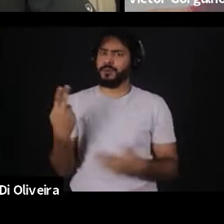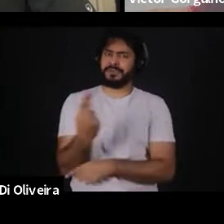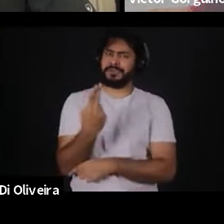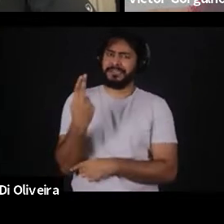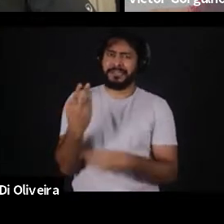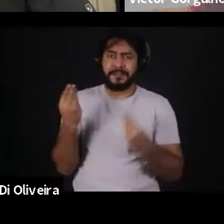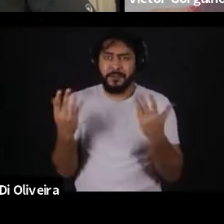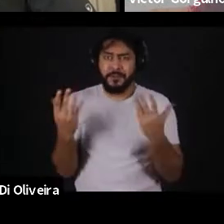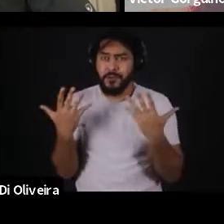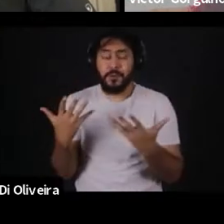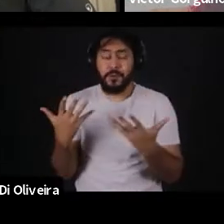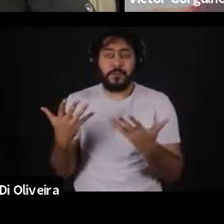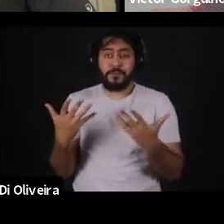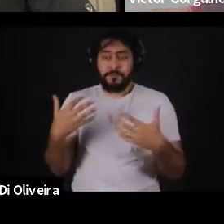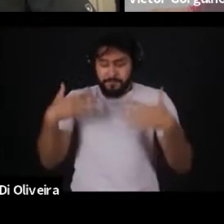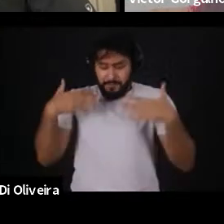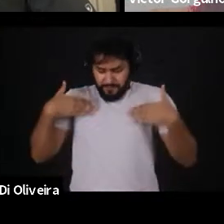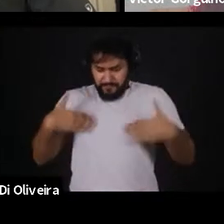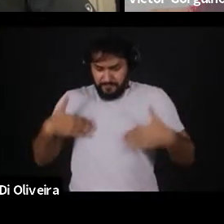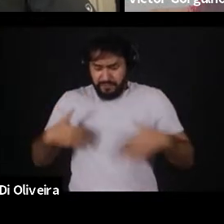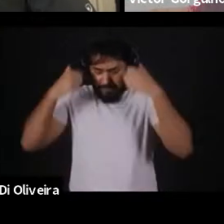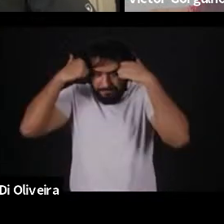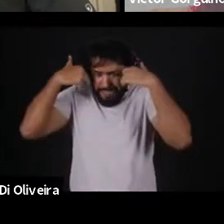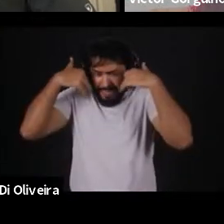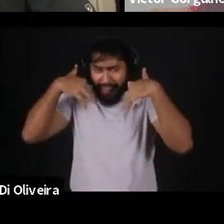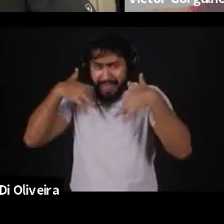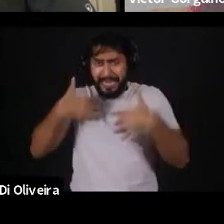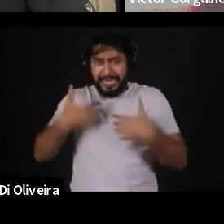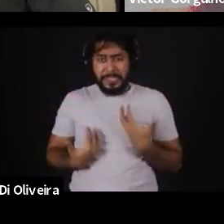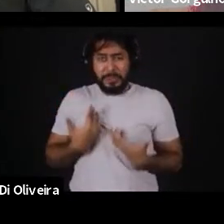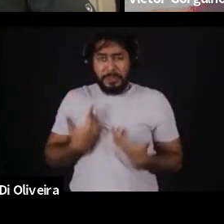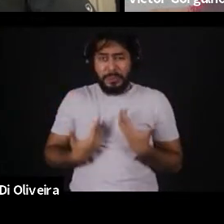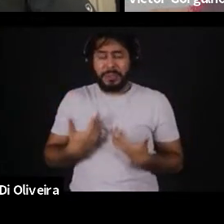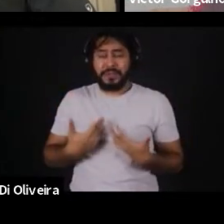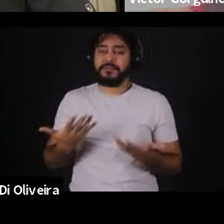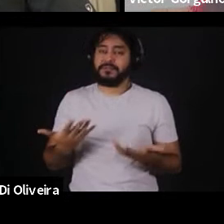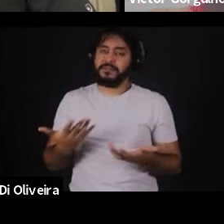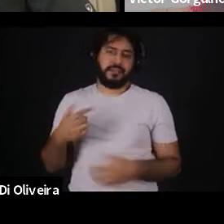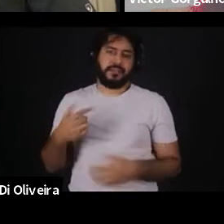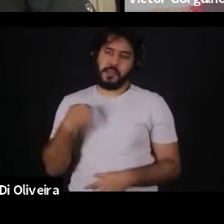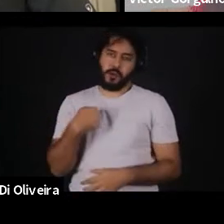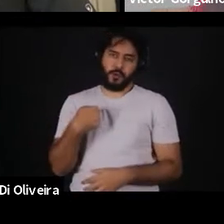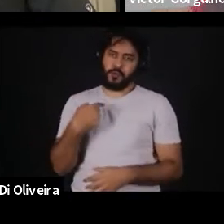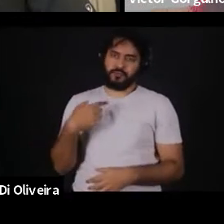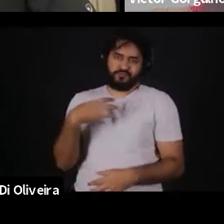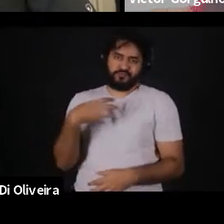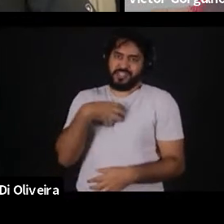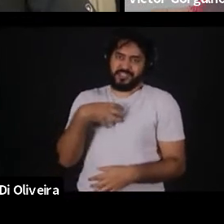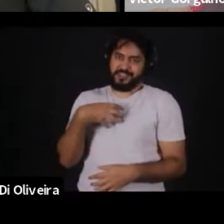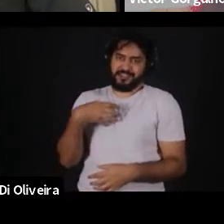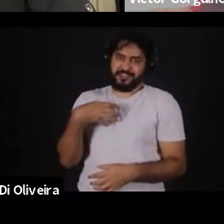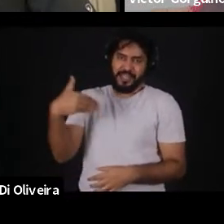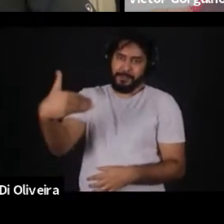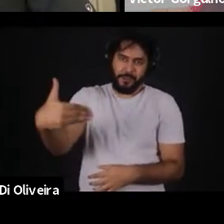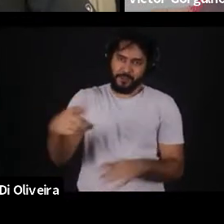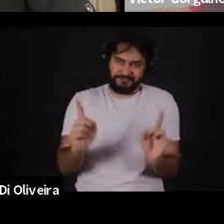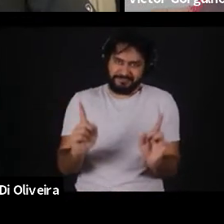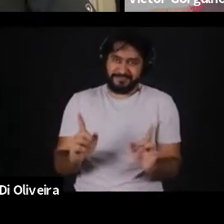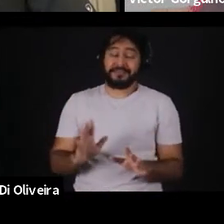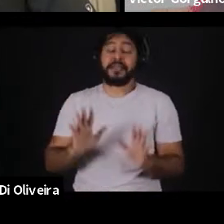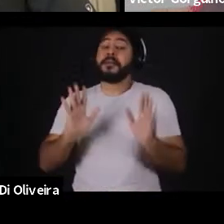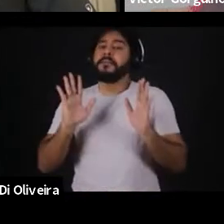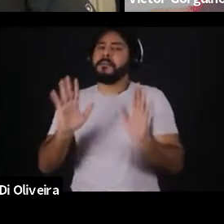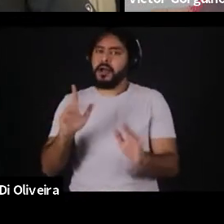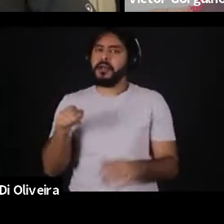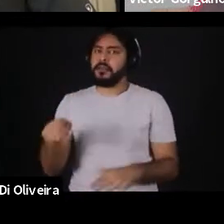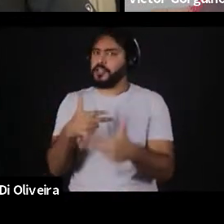esse estado físico possa habitar no meu corpo. E eu nunca mais senti, porque, enfim, era a circunstância do lugar, mas essas coisas, elas aparecem